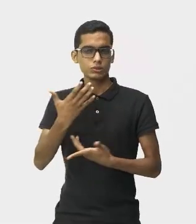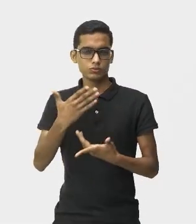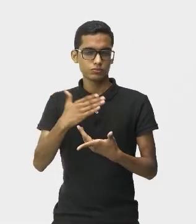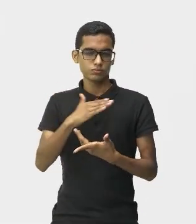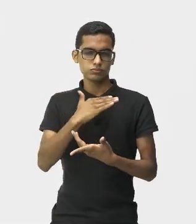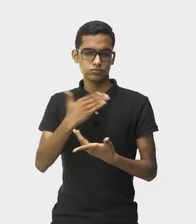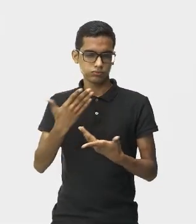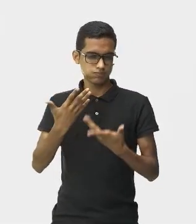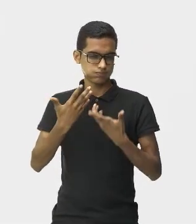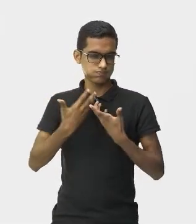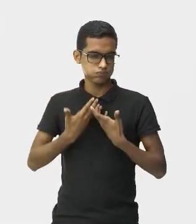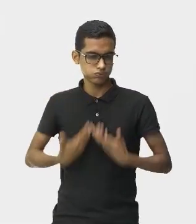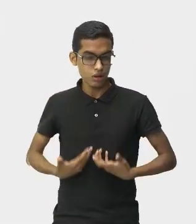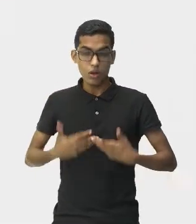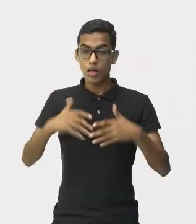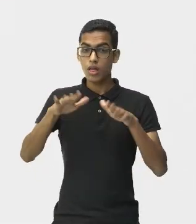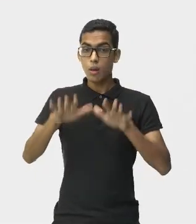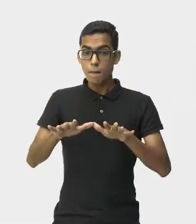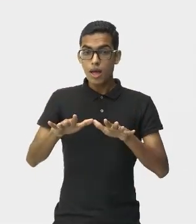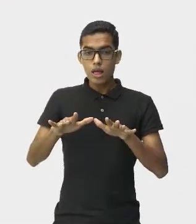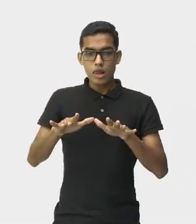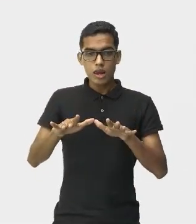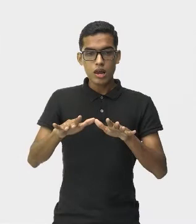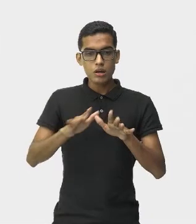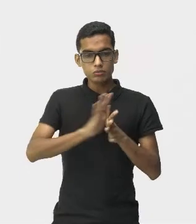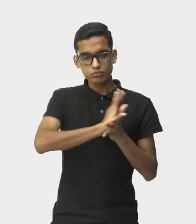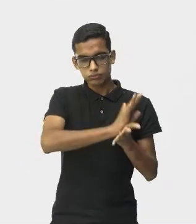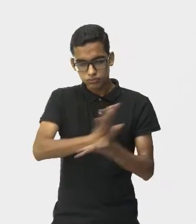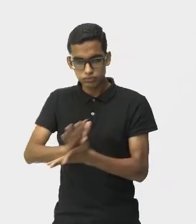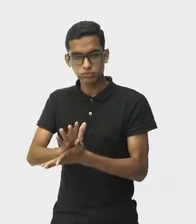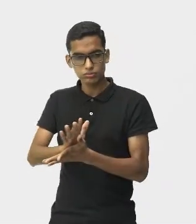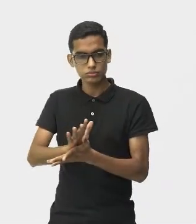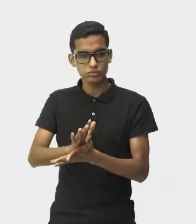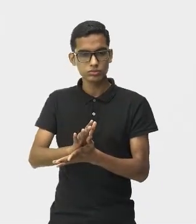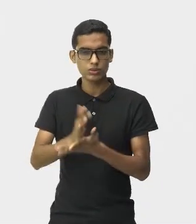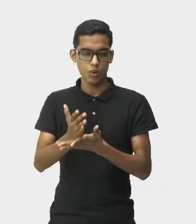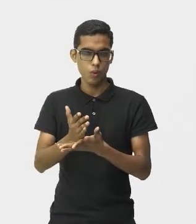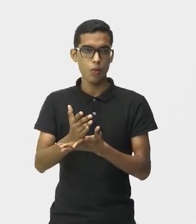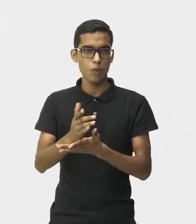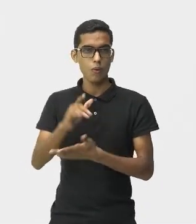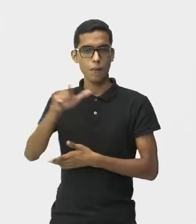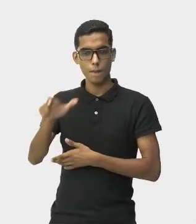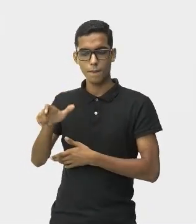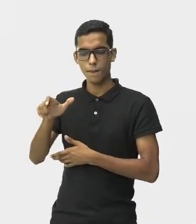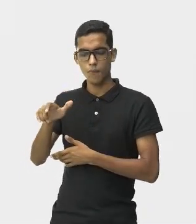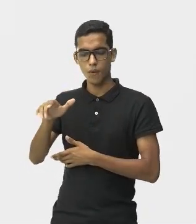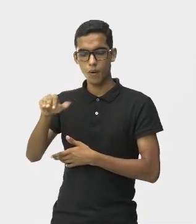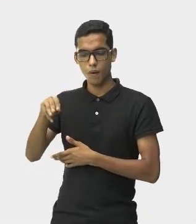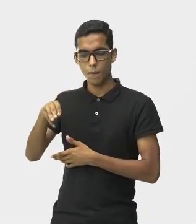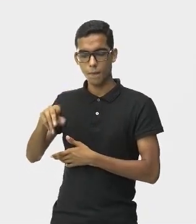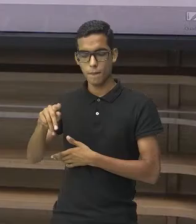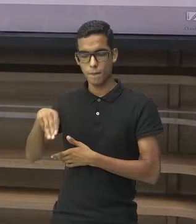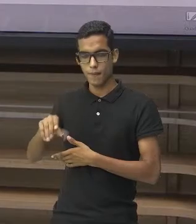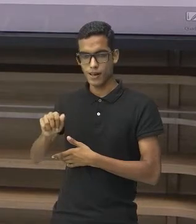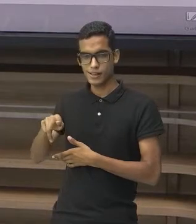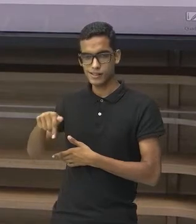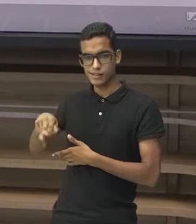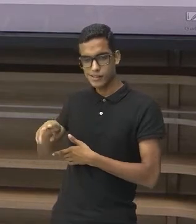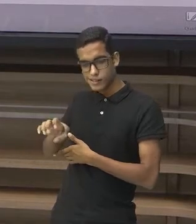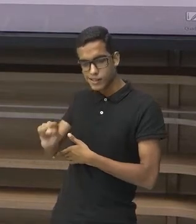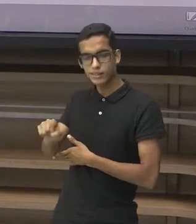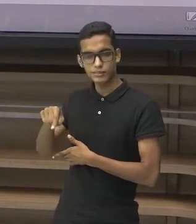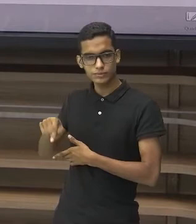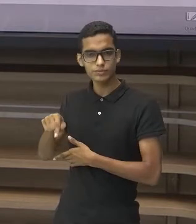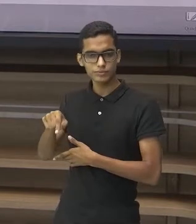ele. Até porque o Marquês de Pombal, entre outras coisas, atacou privilégios da nobreza portuguesa. E, obviamente, a nobreza